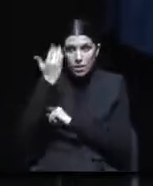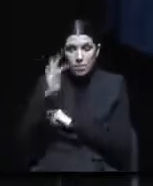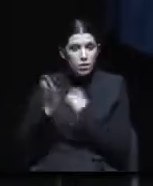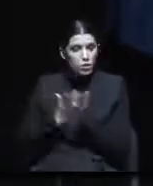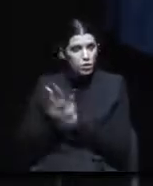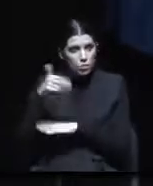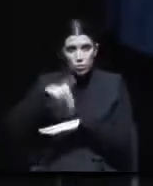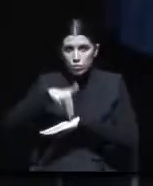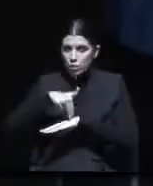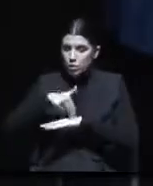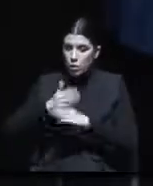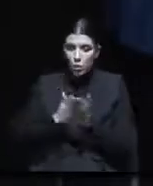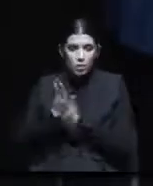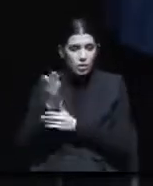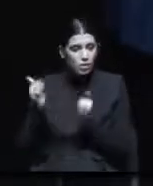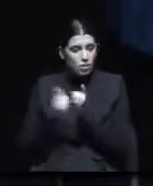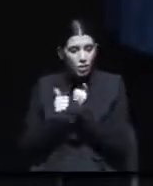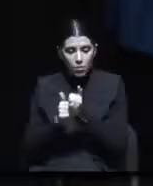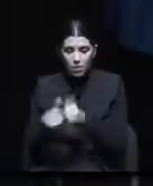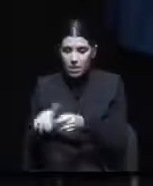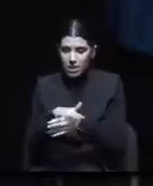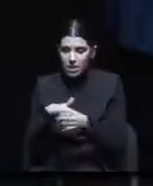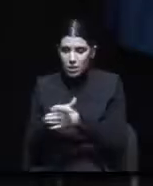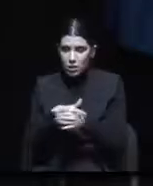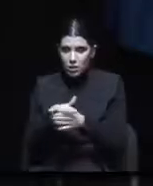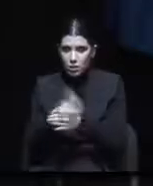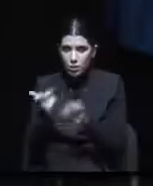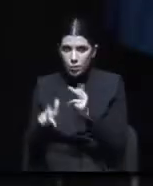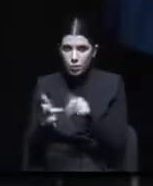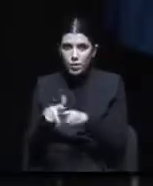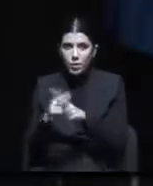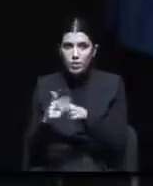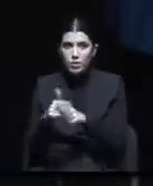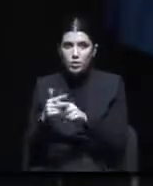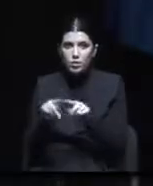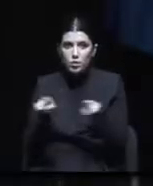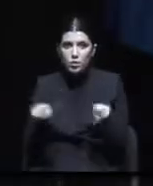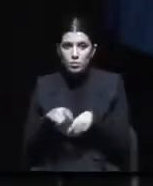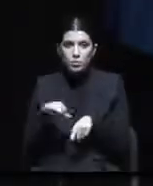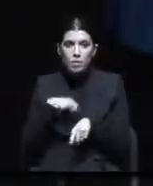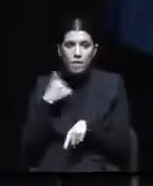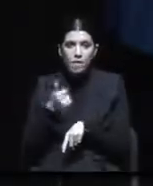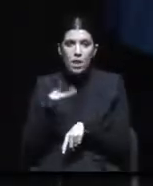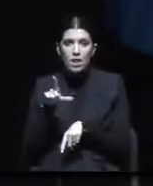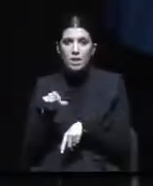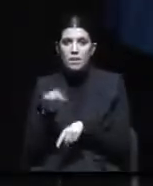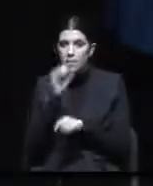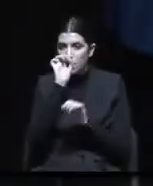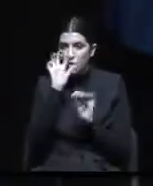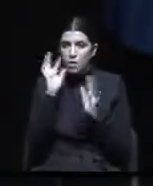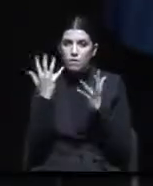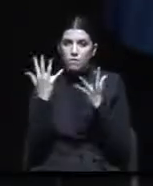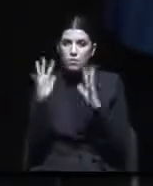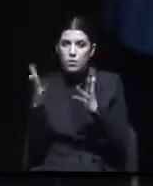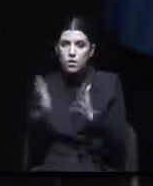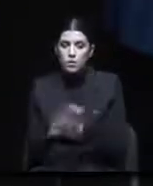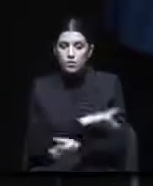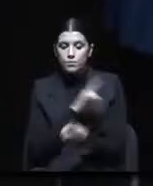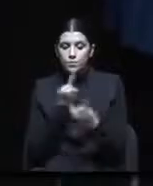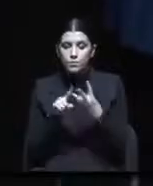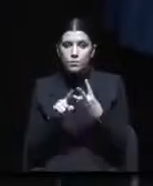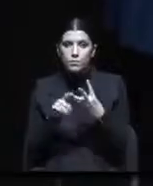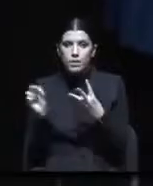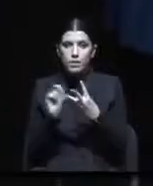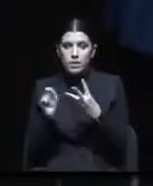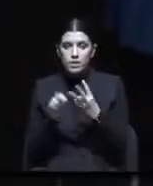nossa posição e continuaremos a acompanhar de perto o assunto da manutenção dos espaços verdes e também do arvoredo. Passamos assim